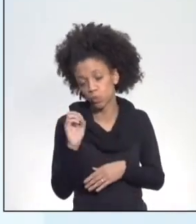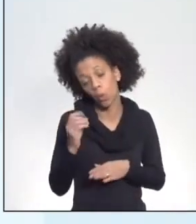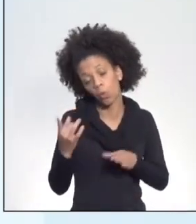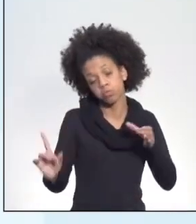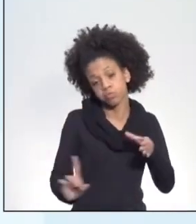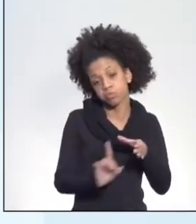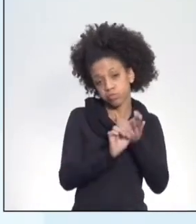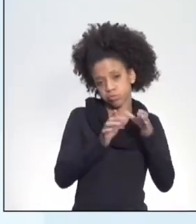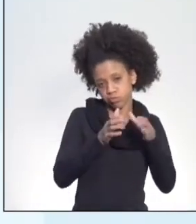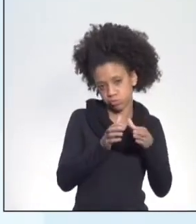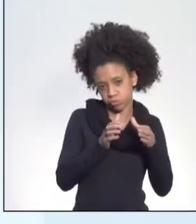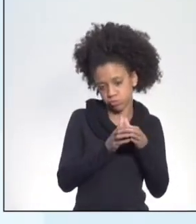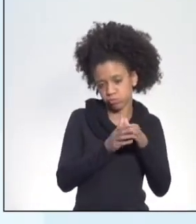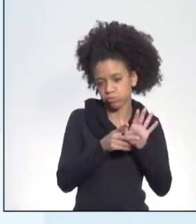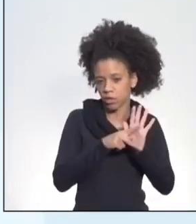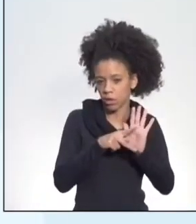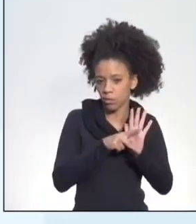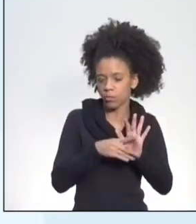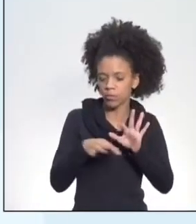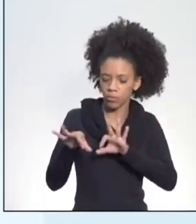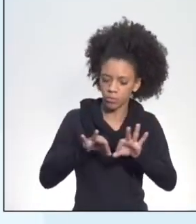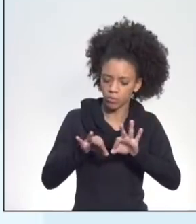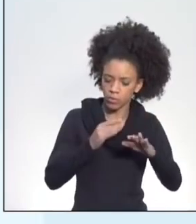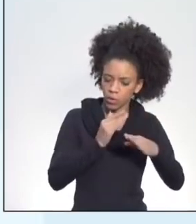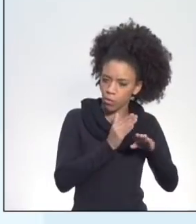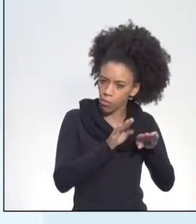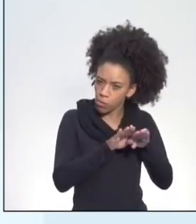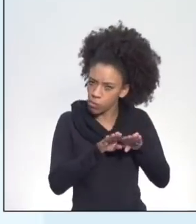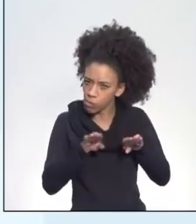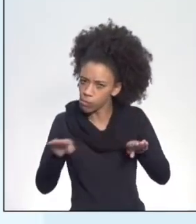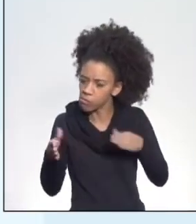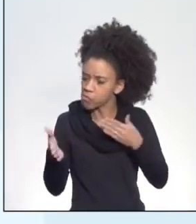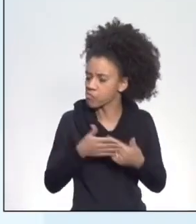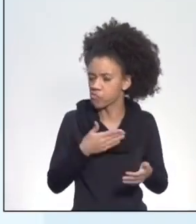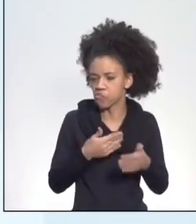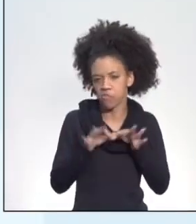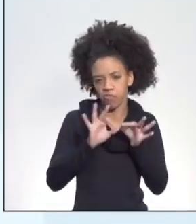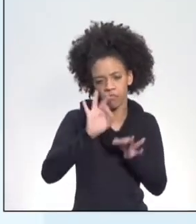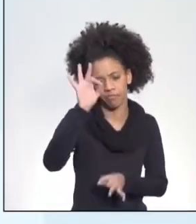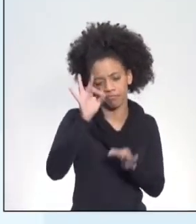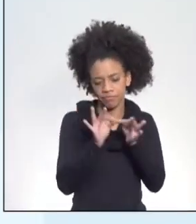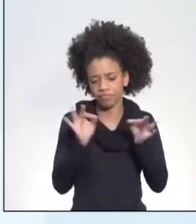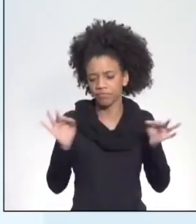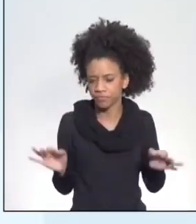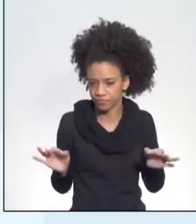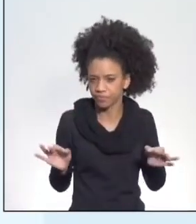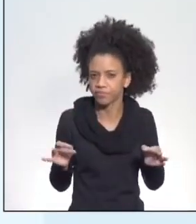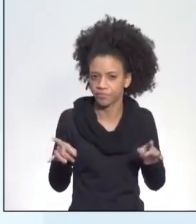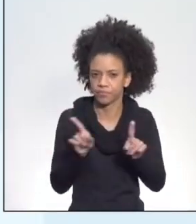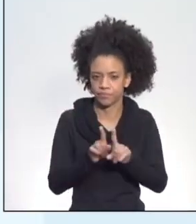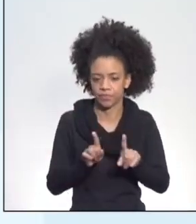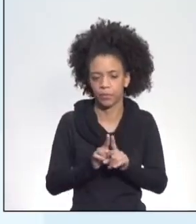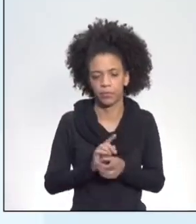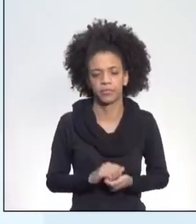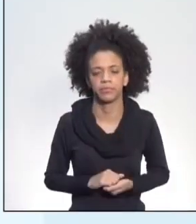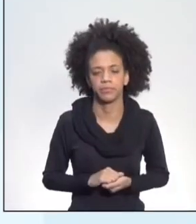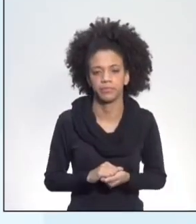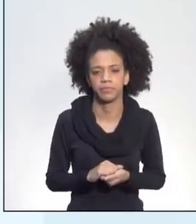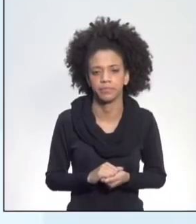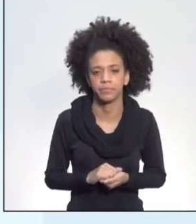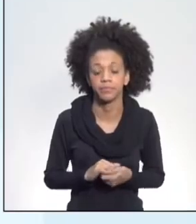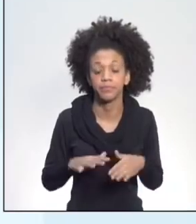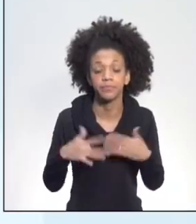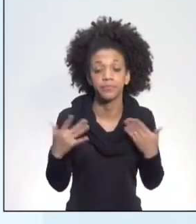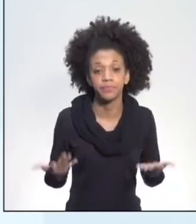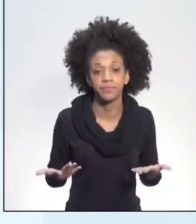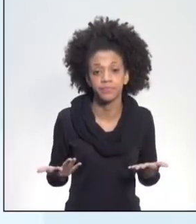características próprias, definidas em sua estrutura, independente de tamanho, complexidade de elaboração, execução ou duração.